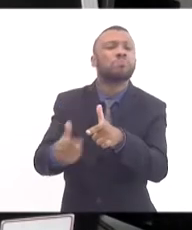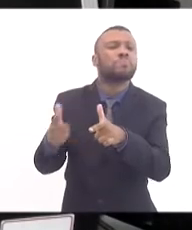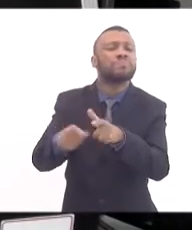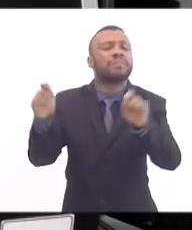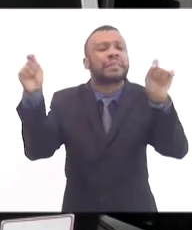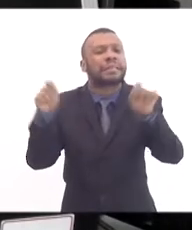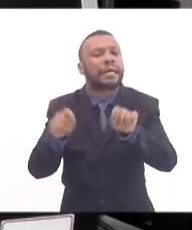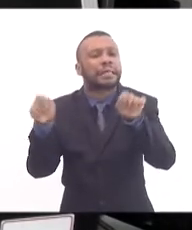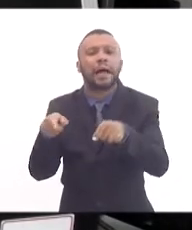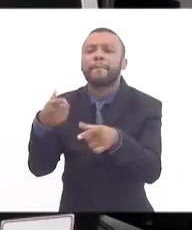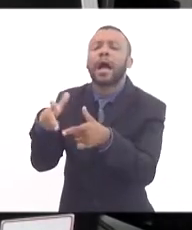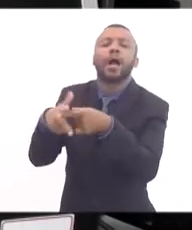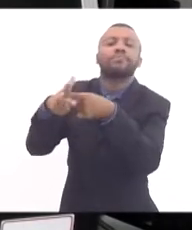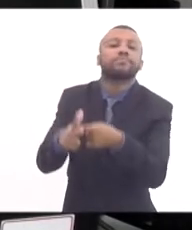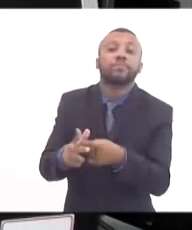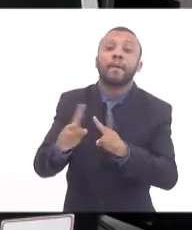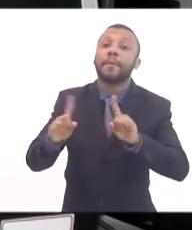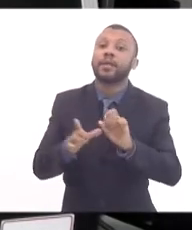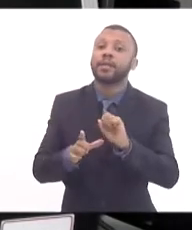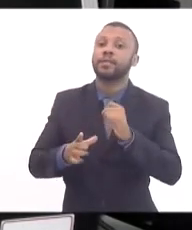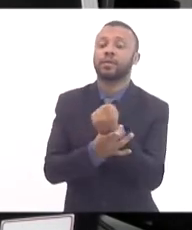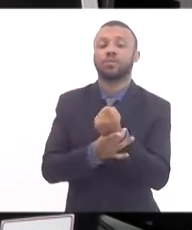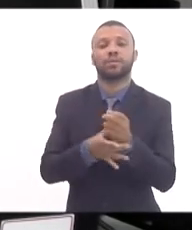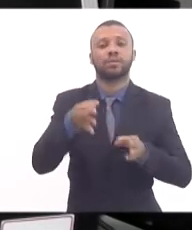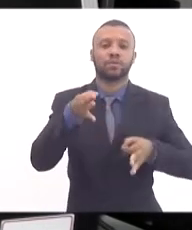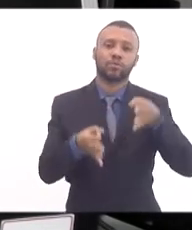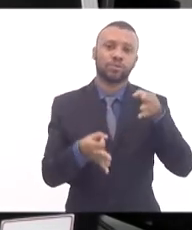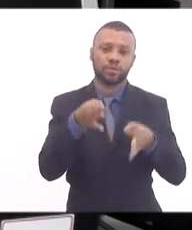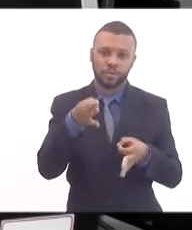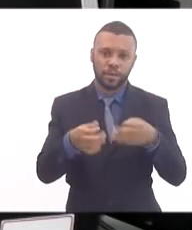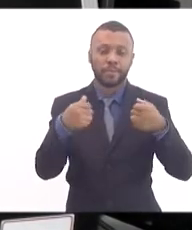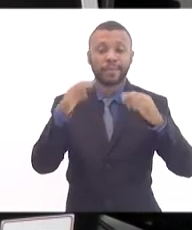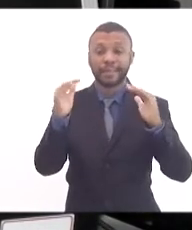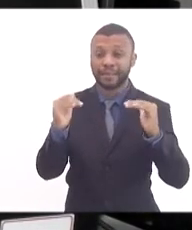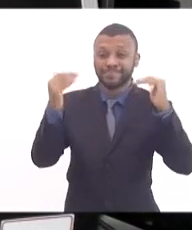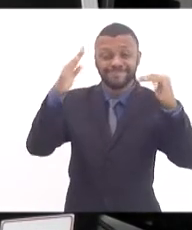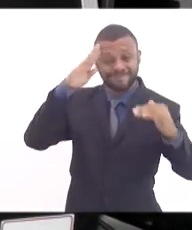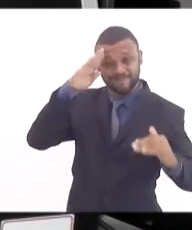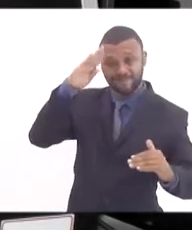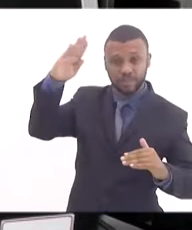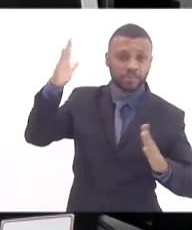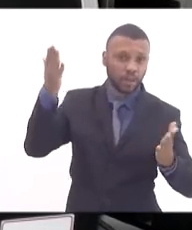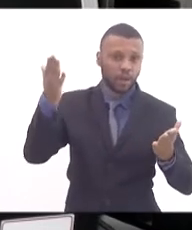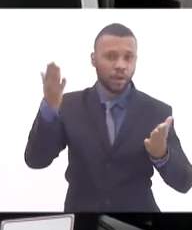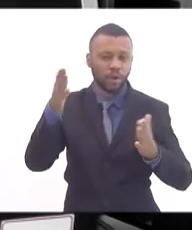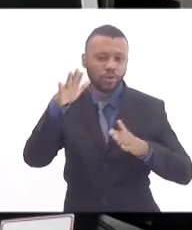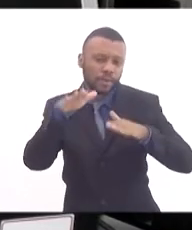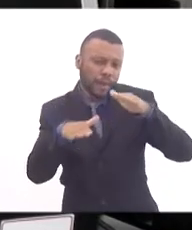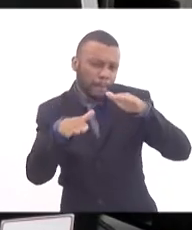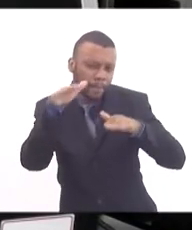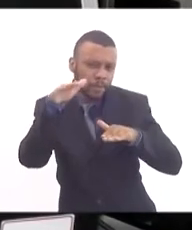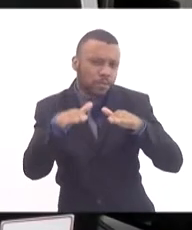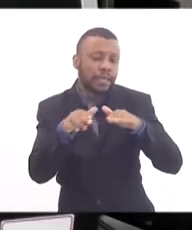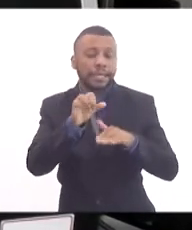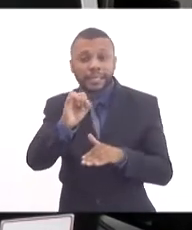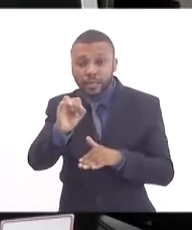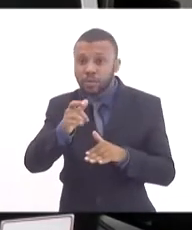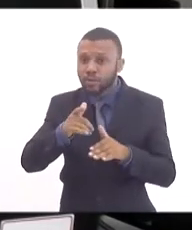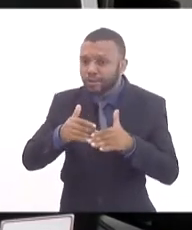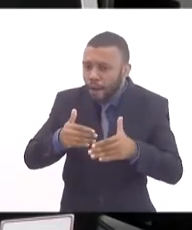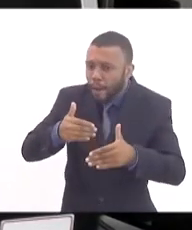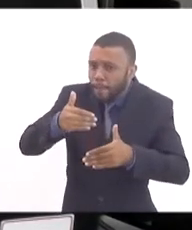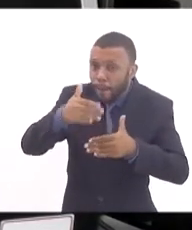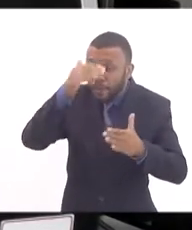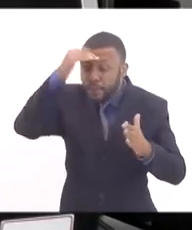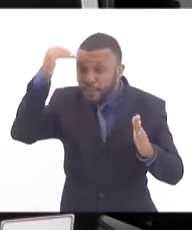corrigir mas a segurança jurídica eu acho que tem que estar acima de tudo tá na medida em que se eu tô seguindo